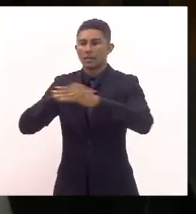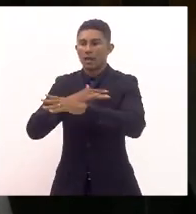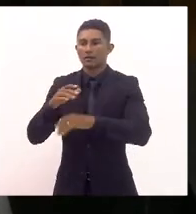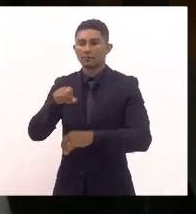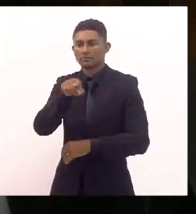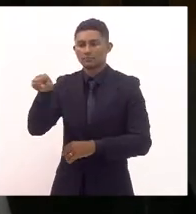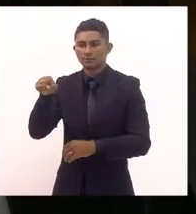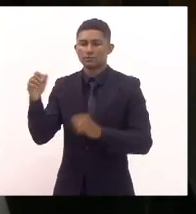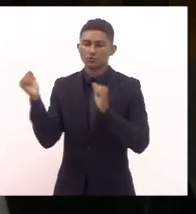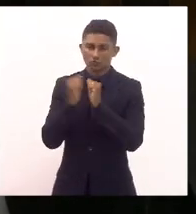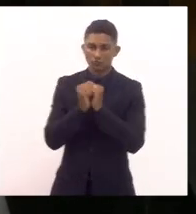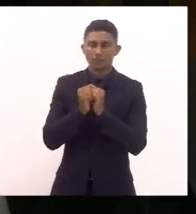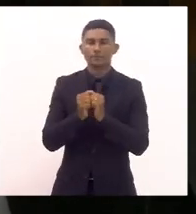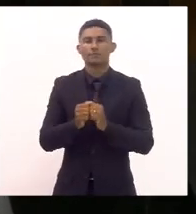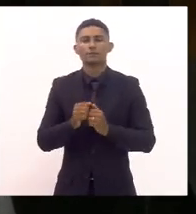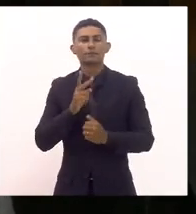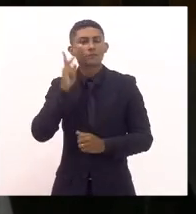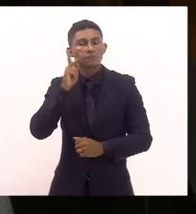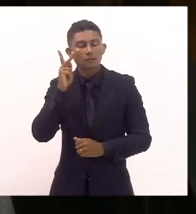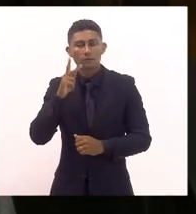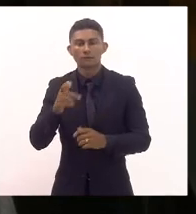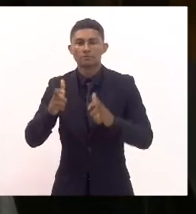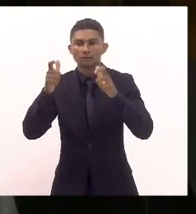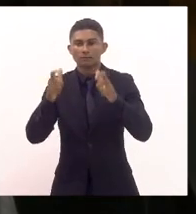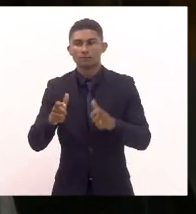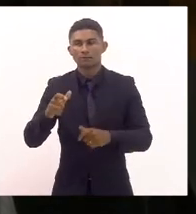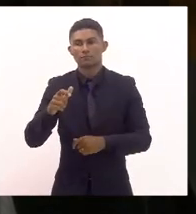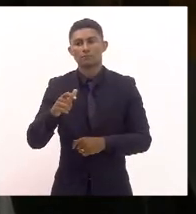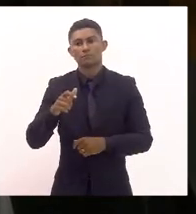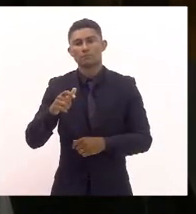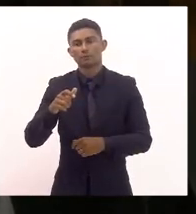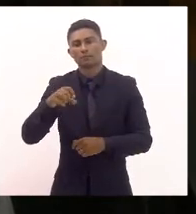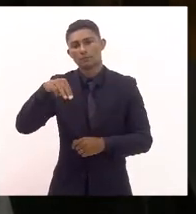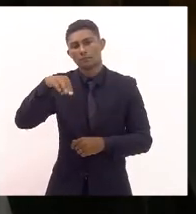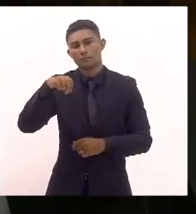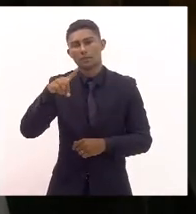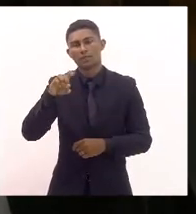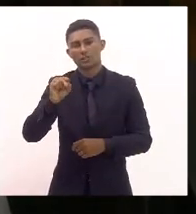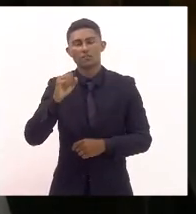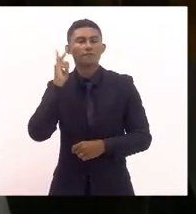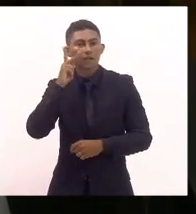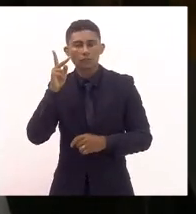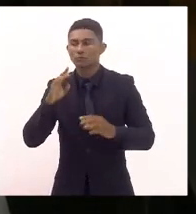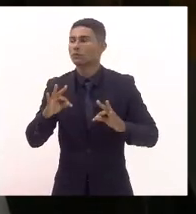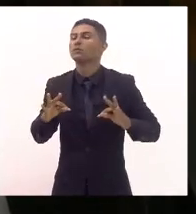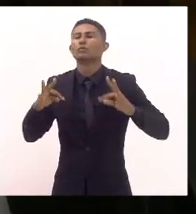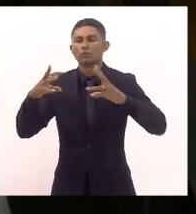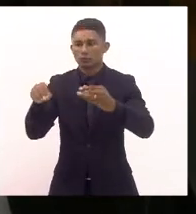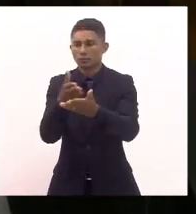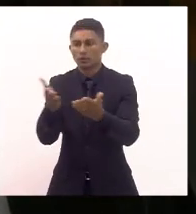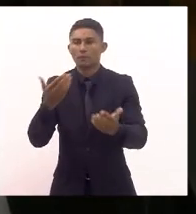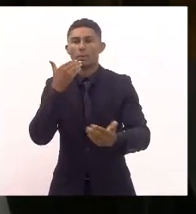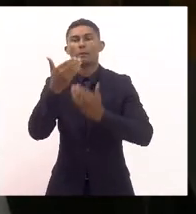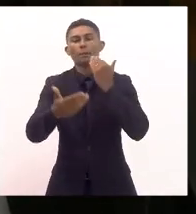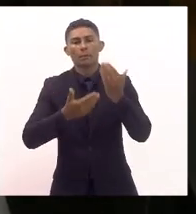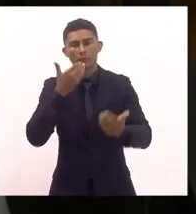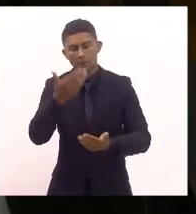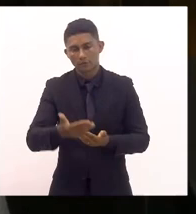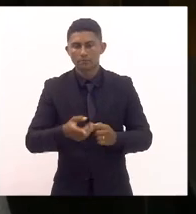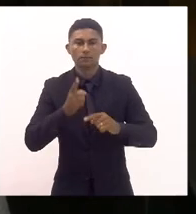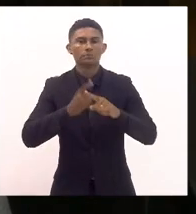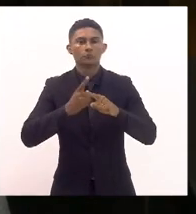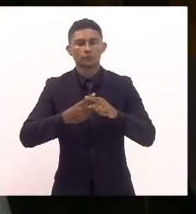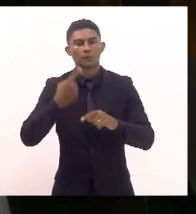comigo o vereador de mente vereadores daquela região inteira que solicitaram isso